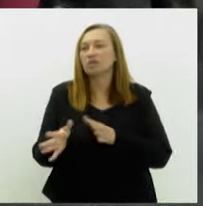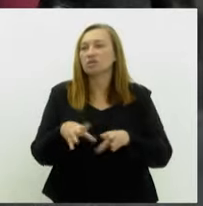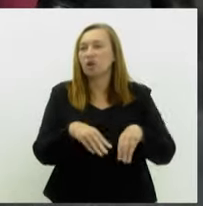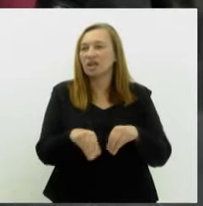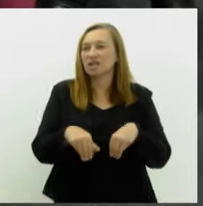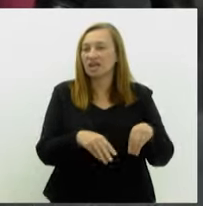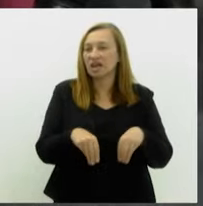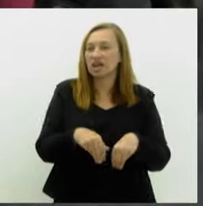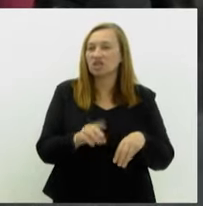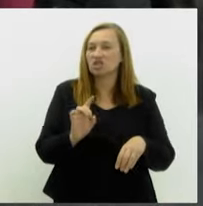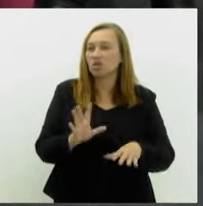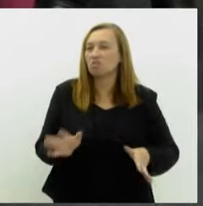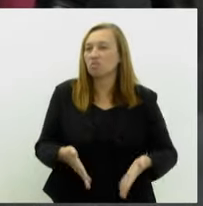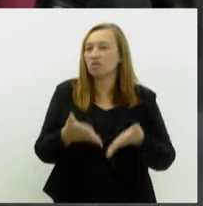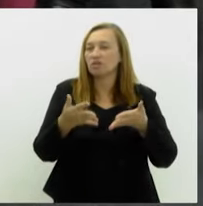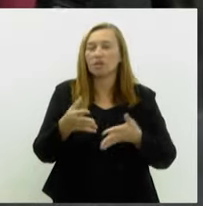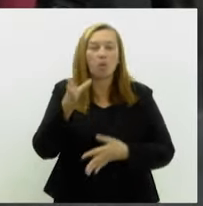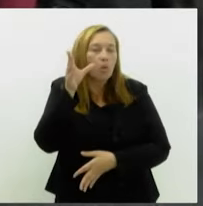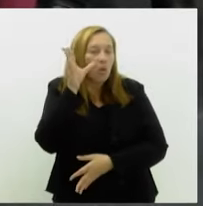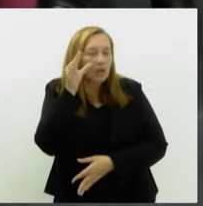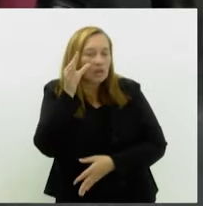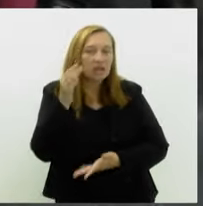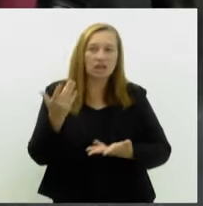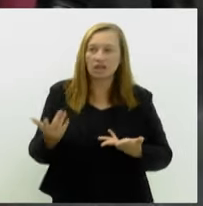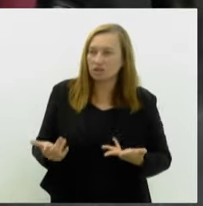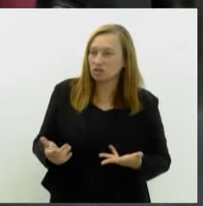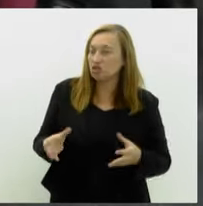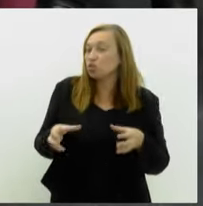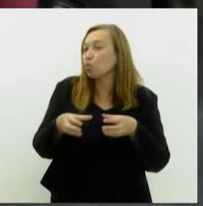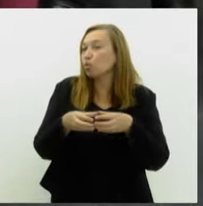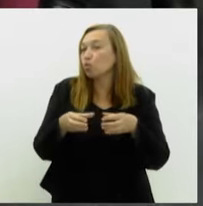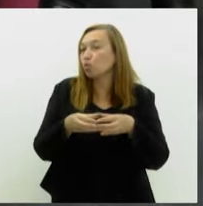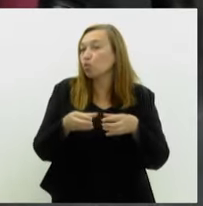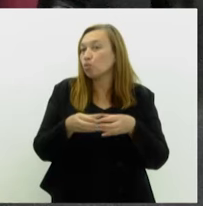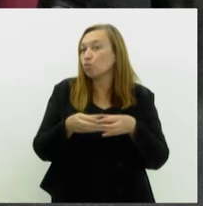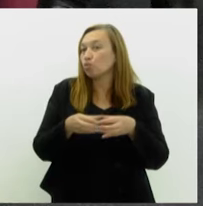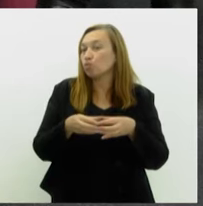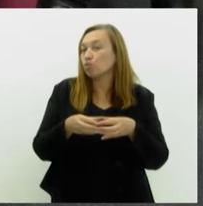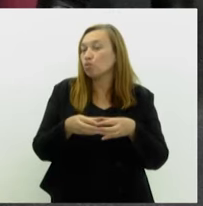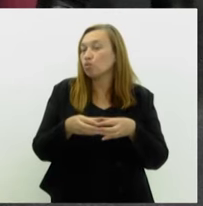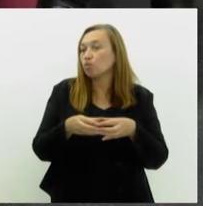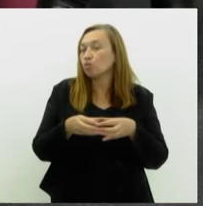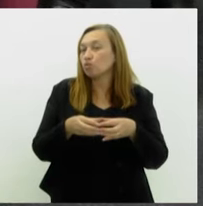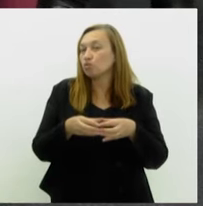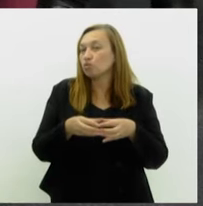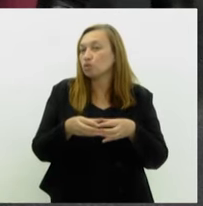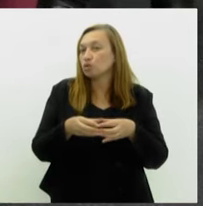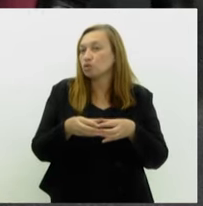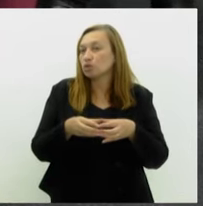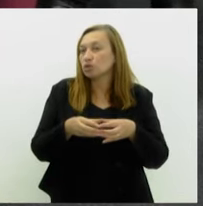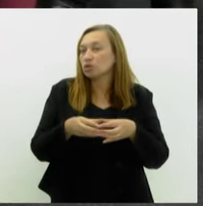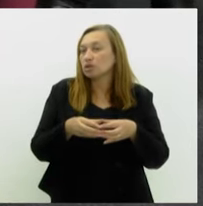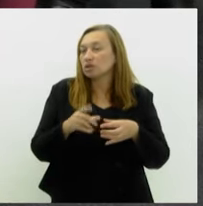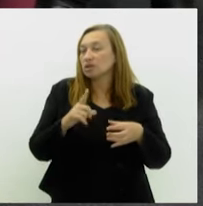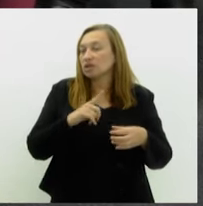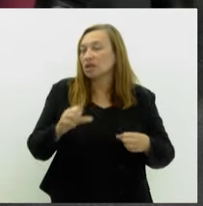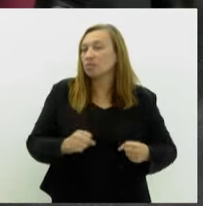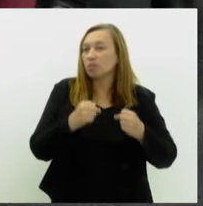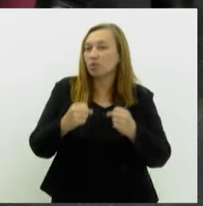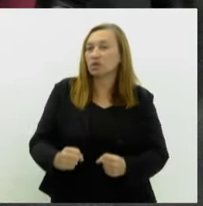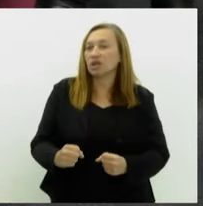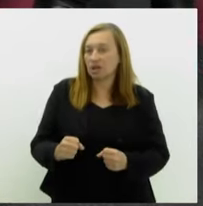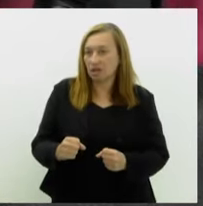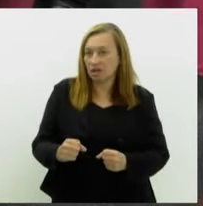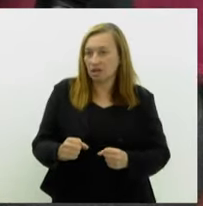ser só motivado apenas por interesses de grupos alojados, né, no poder, que têm interesses